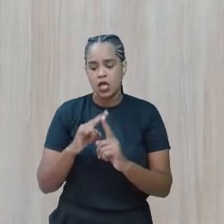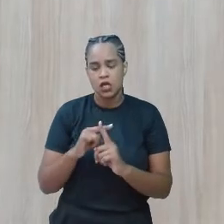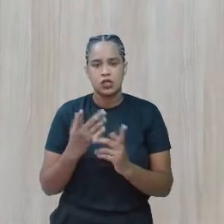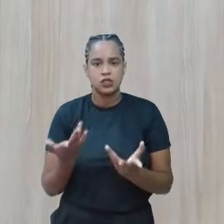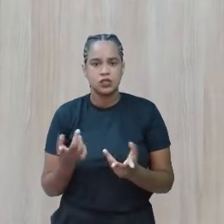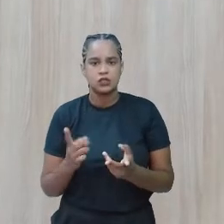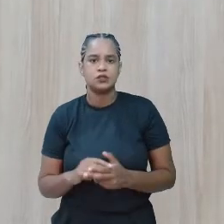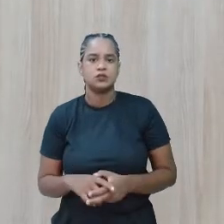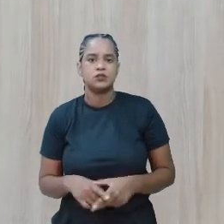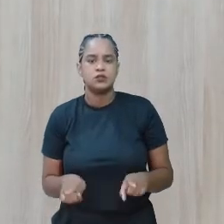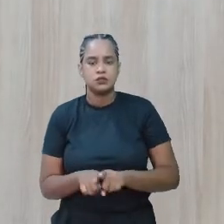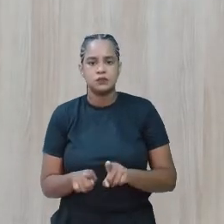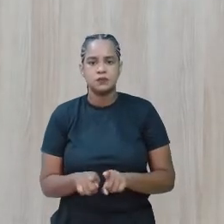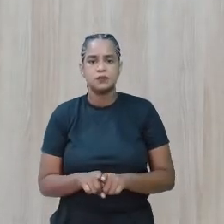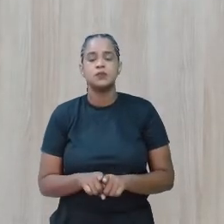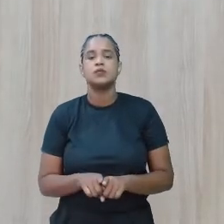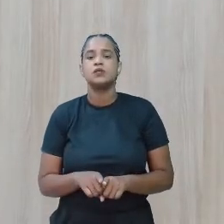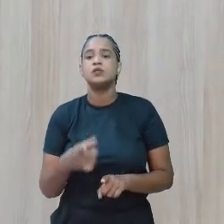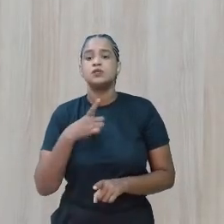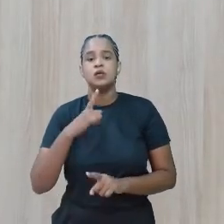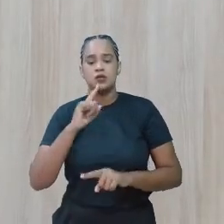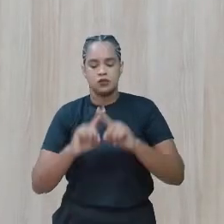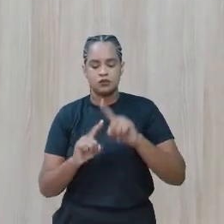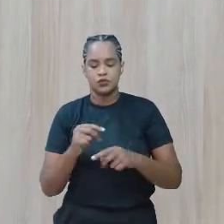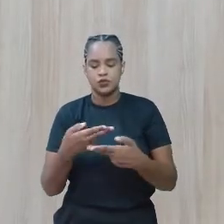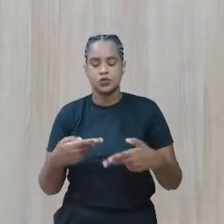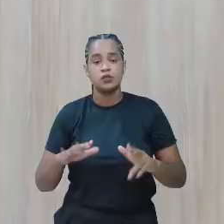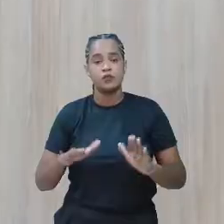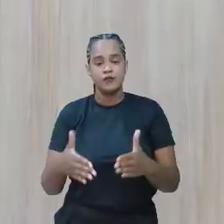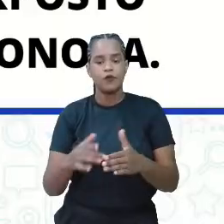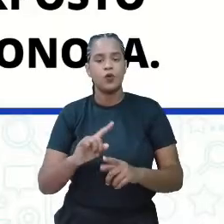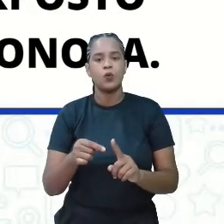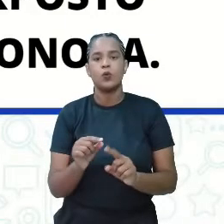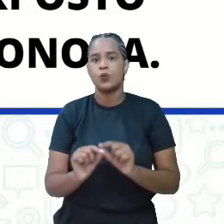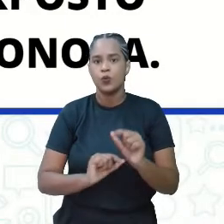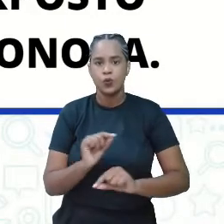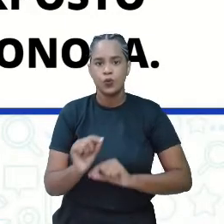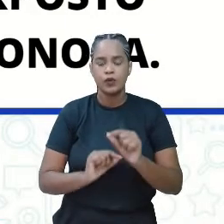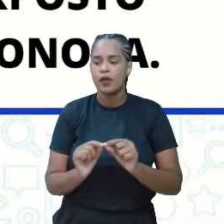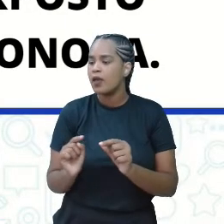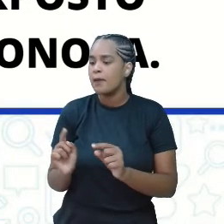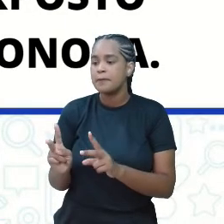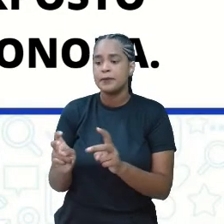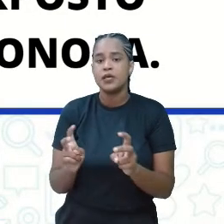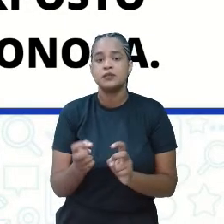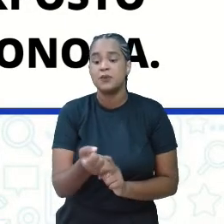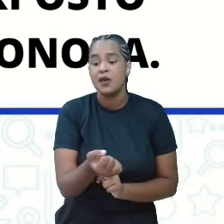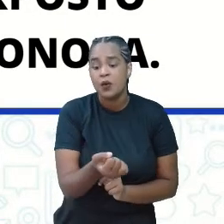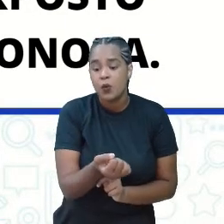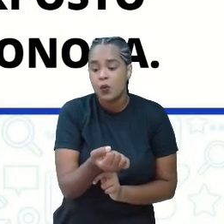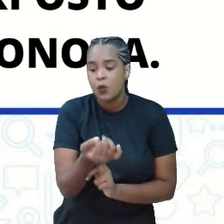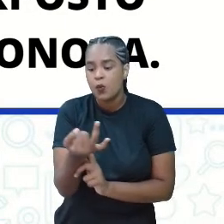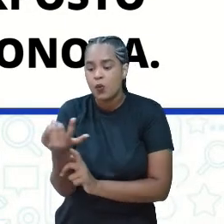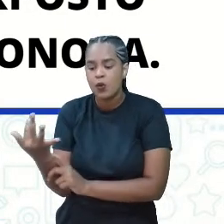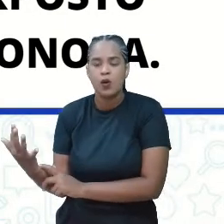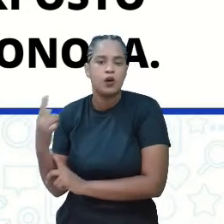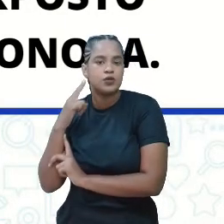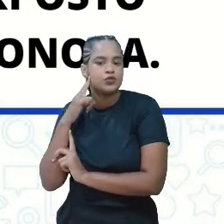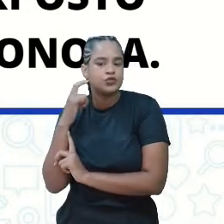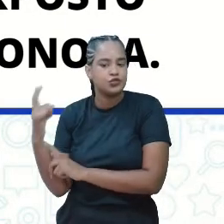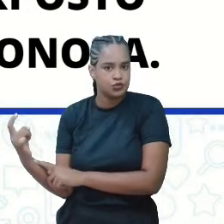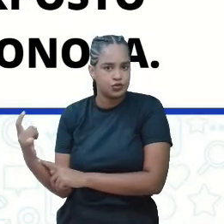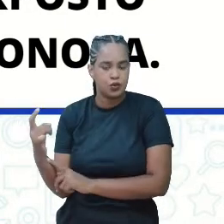né? E aí, eles têm esse instrumento, tem a capacidade de aferir, de medir, né,